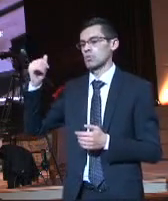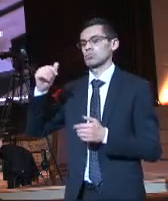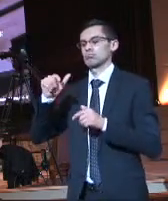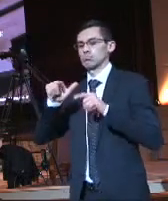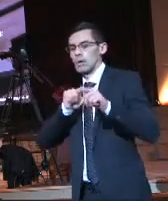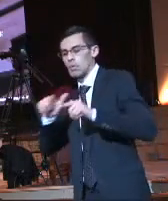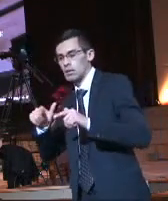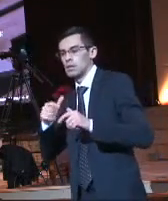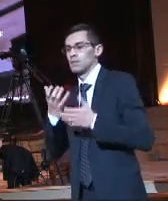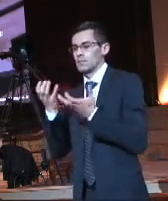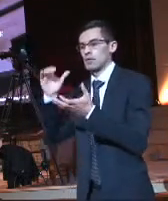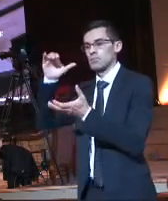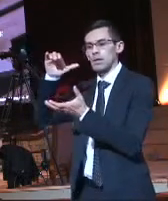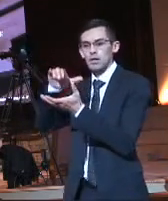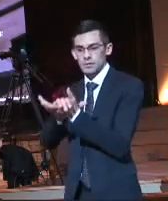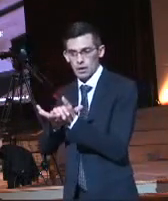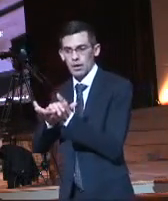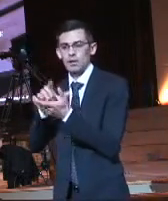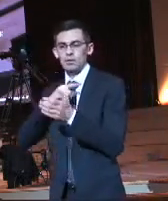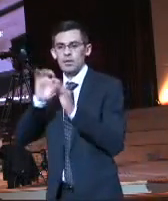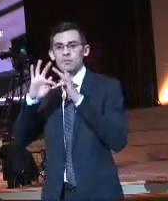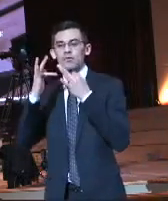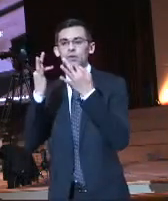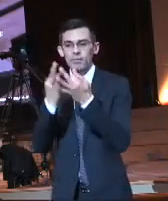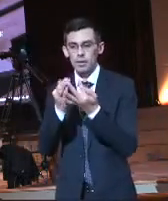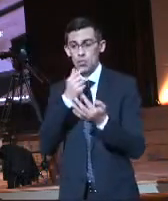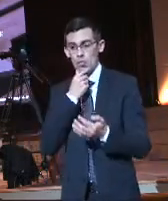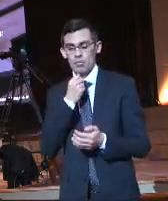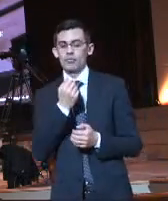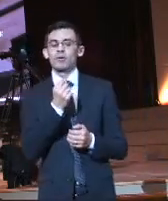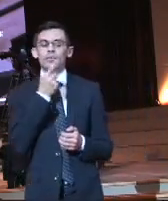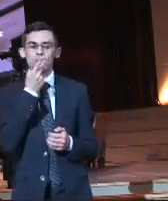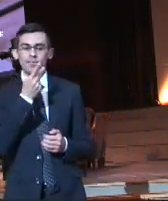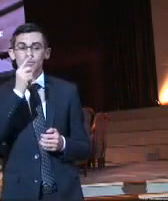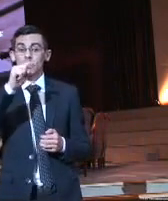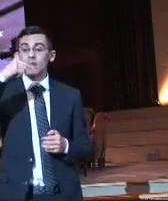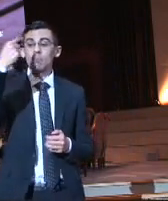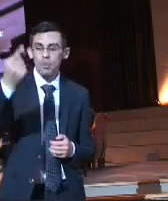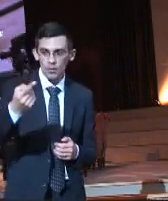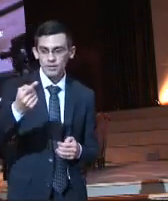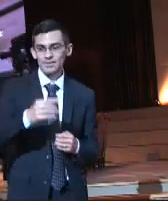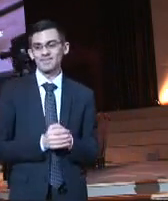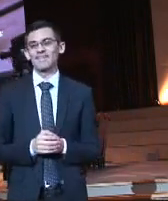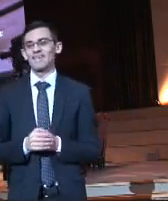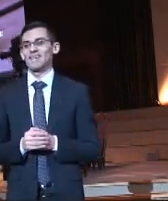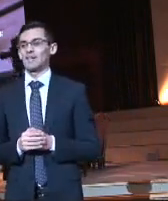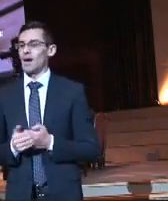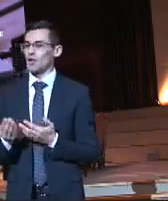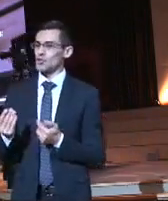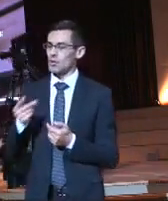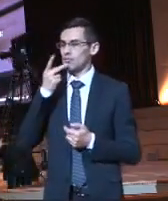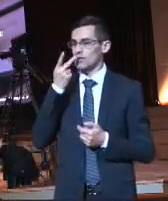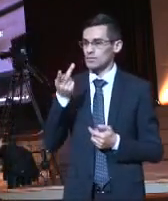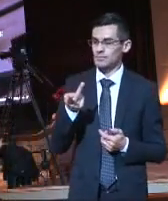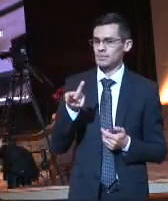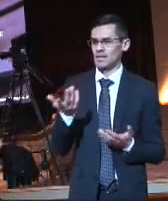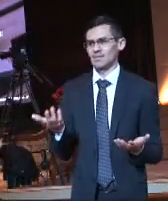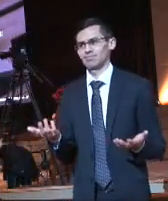gostaria de me casar, de constituir uma família. Ah, que maravilha! E depois? Bom, já estava ficando